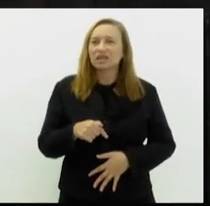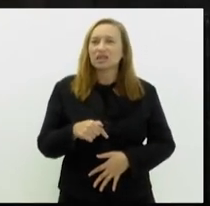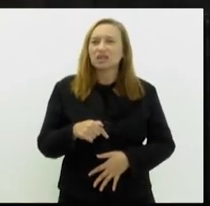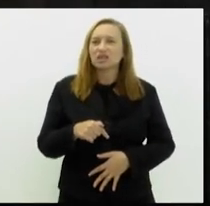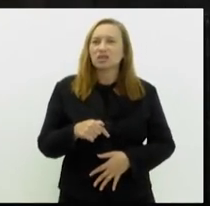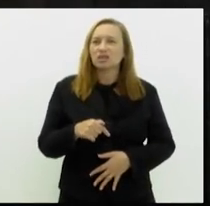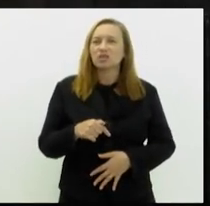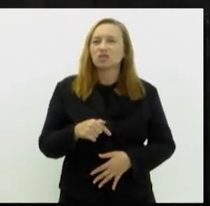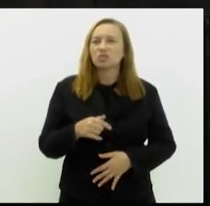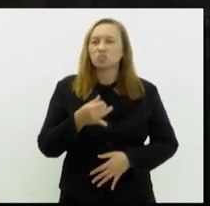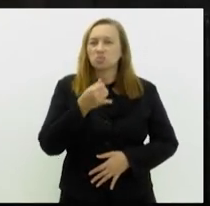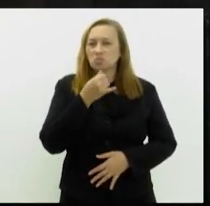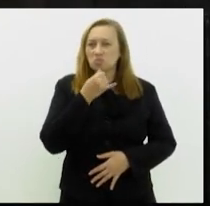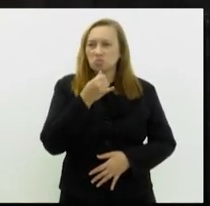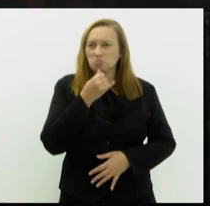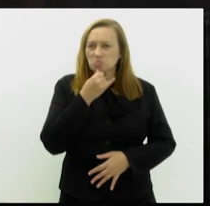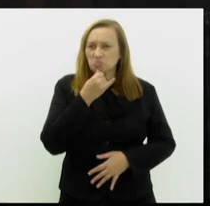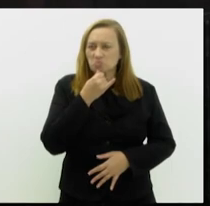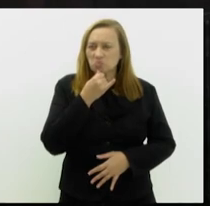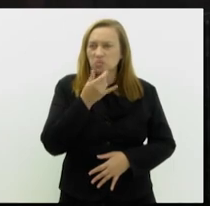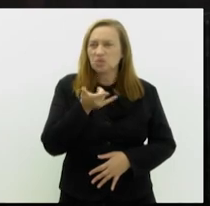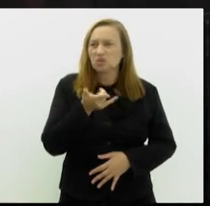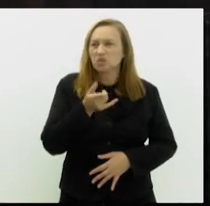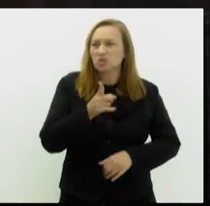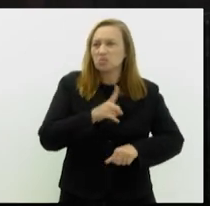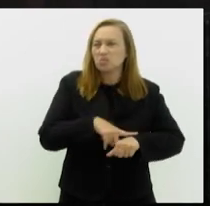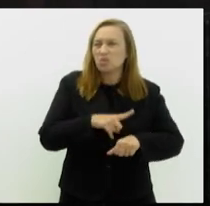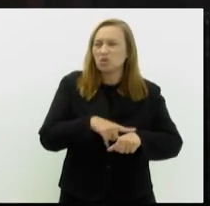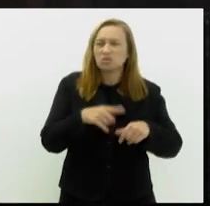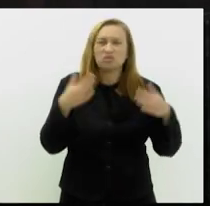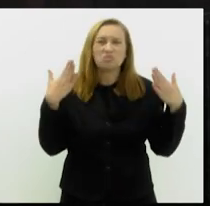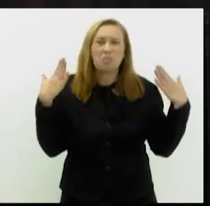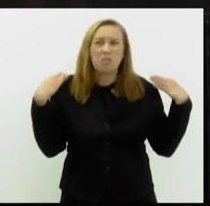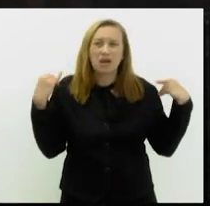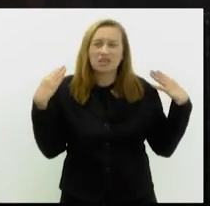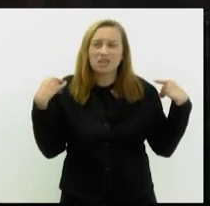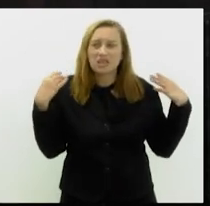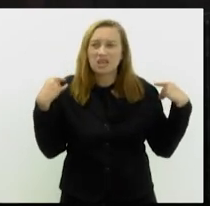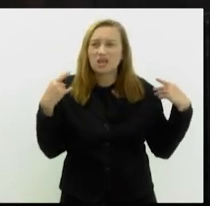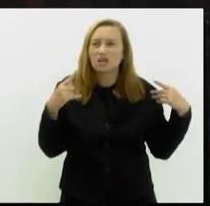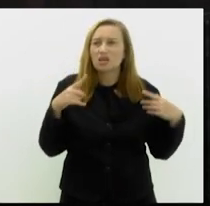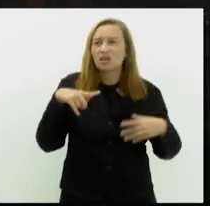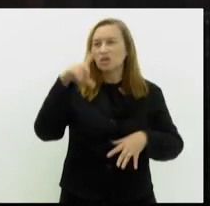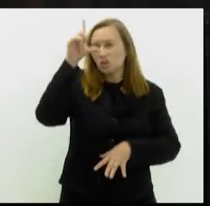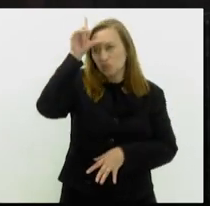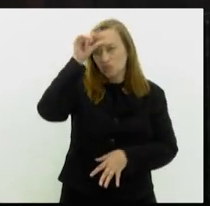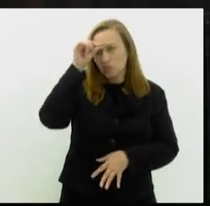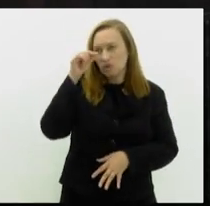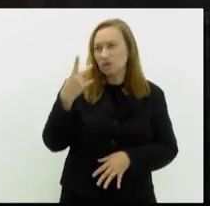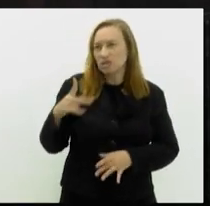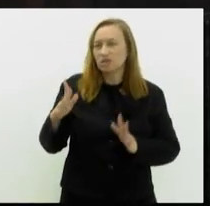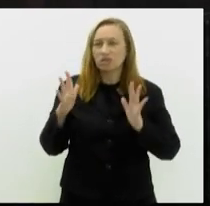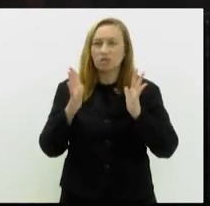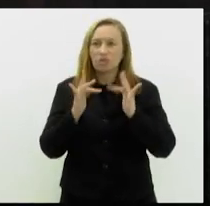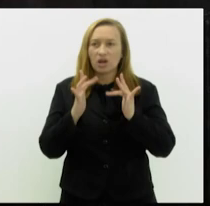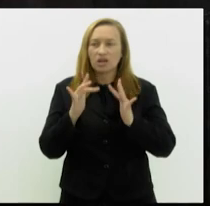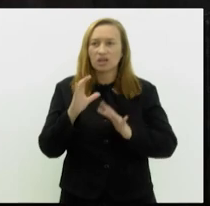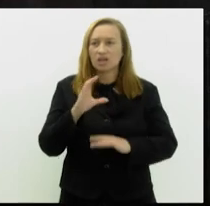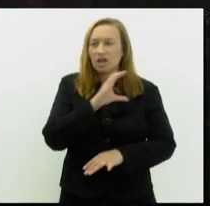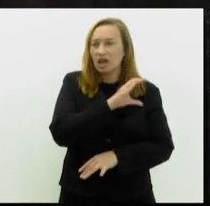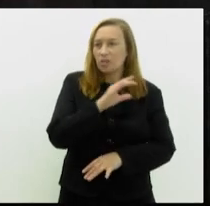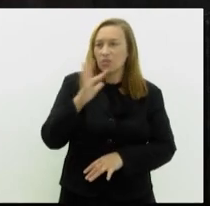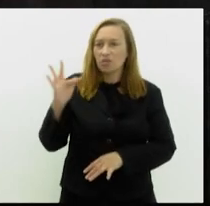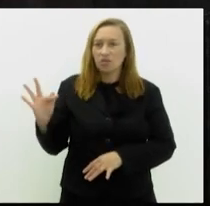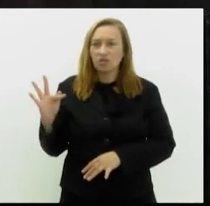violação muito dura, em um momento de lazer, em um momento de descanso de Ariela e seu namorado em Cabo Frio, da